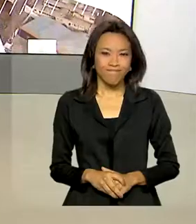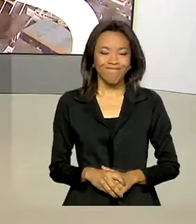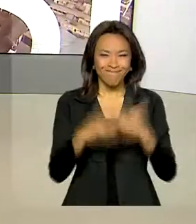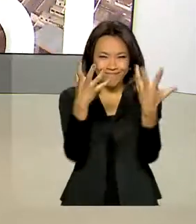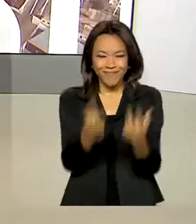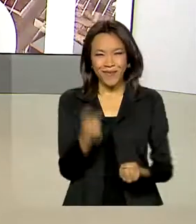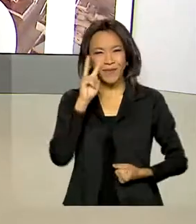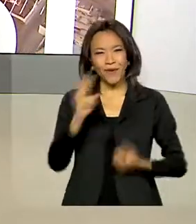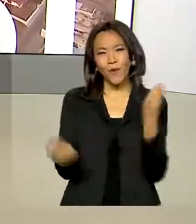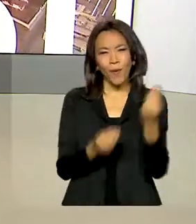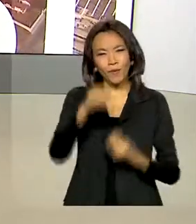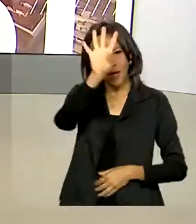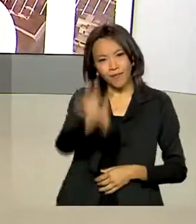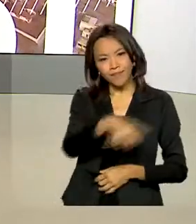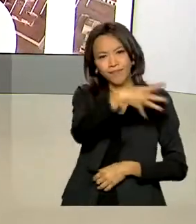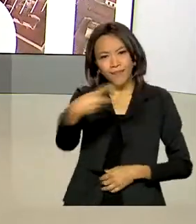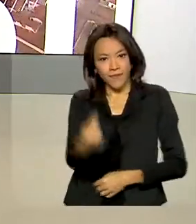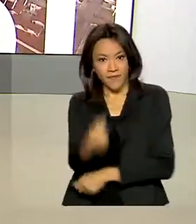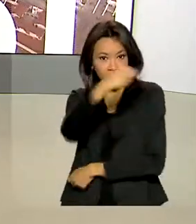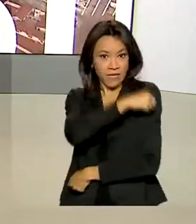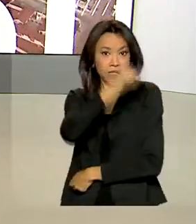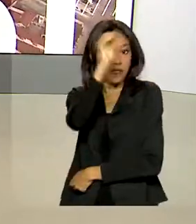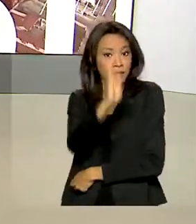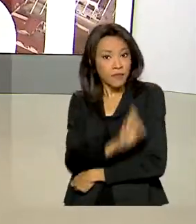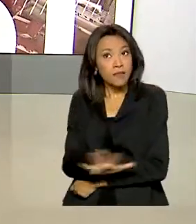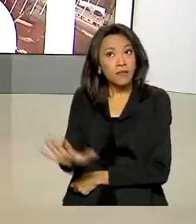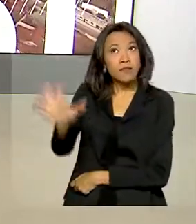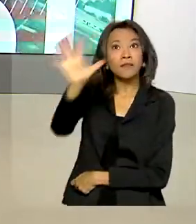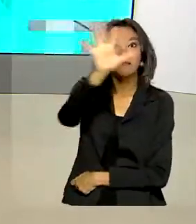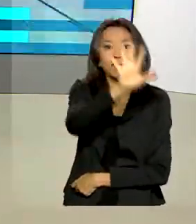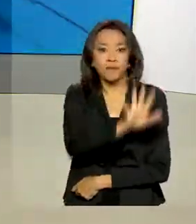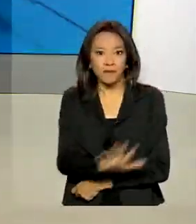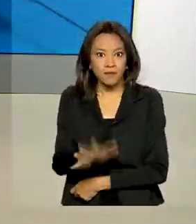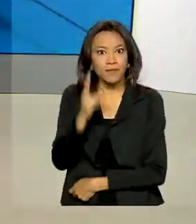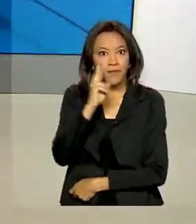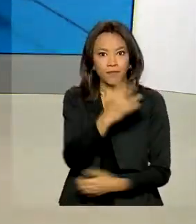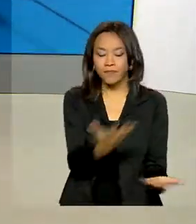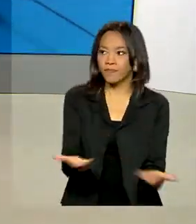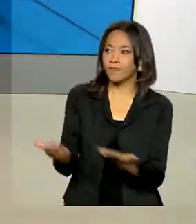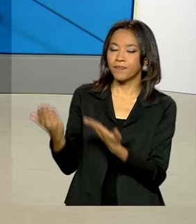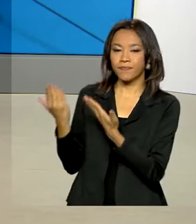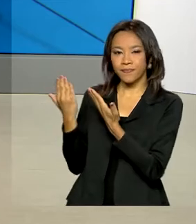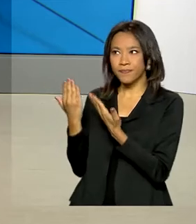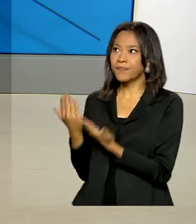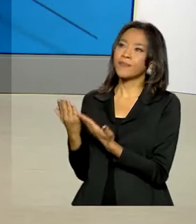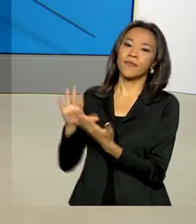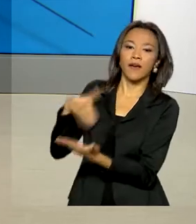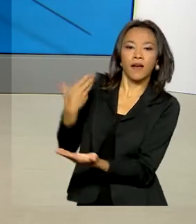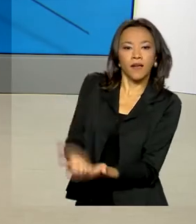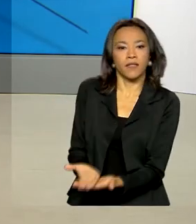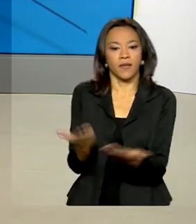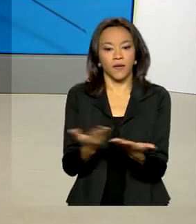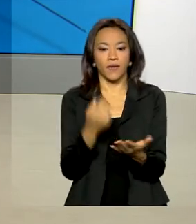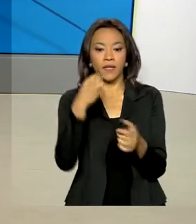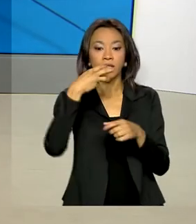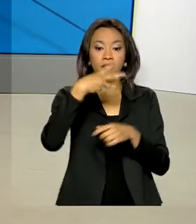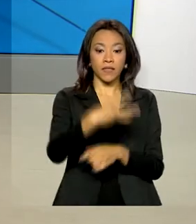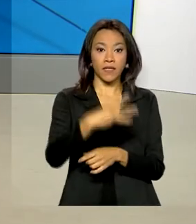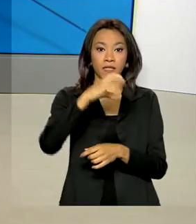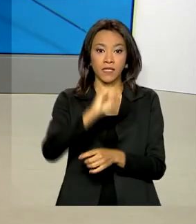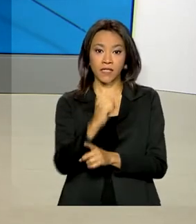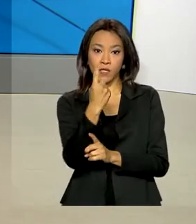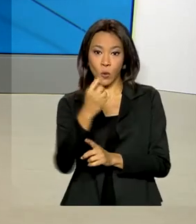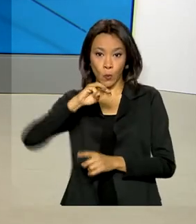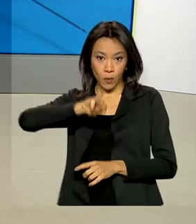Vamos ver como está a vacinação contra a Covid-19 no Brasil? Vamos lá, até agora foram distribuídas 301 milhões e 5